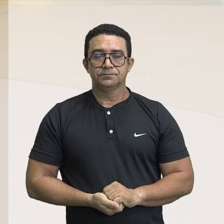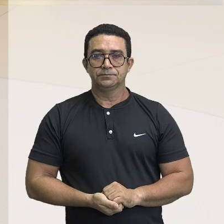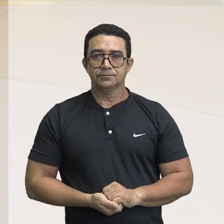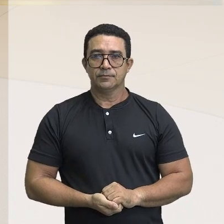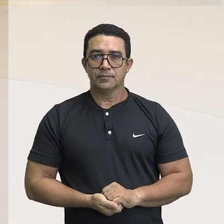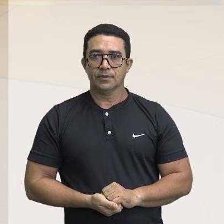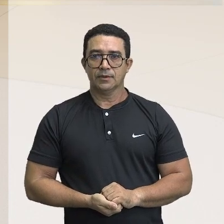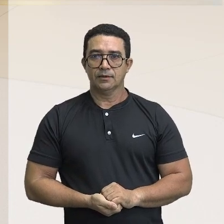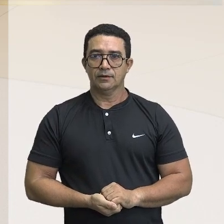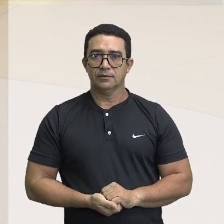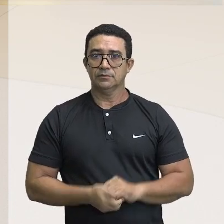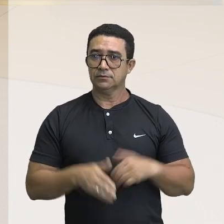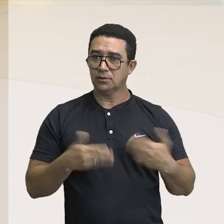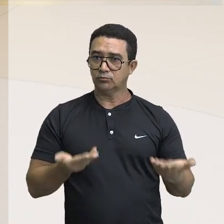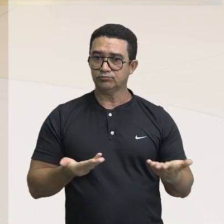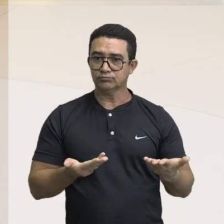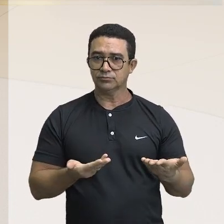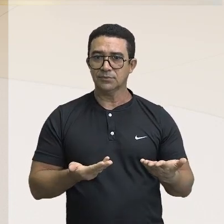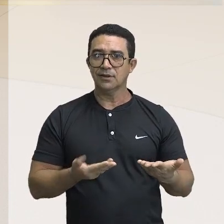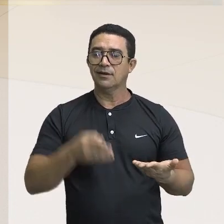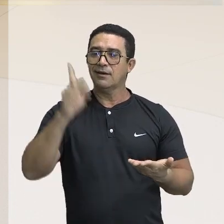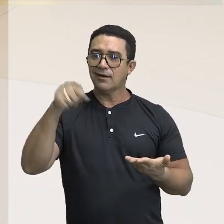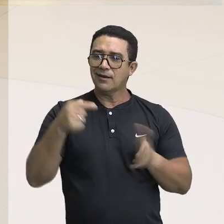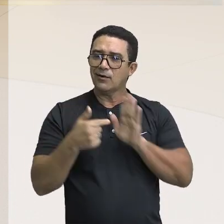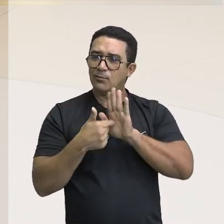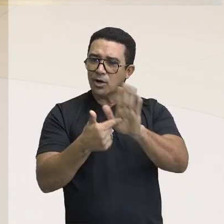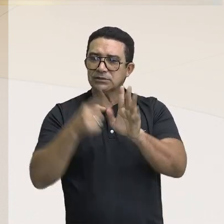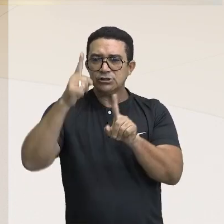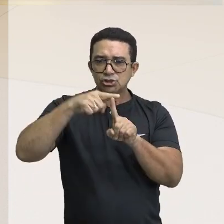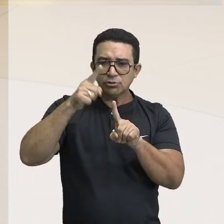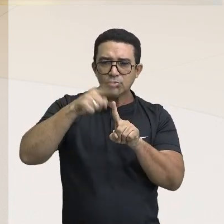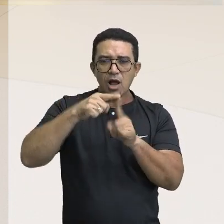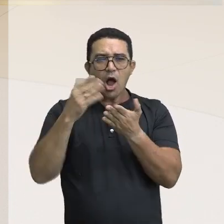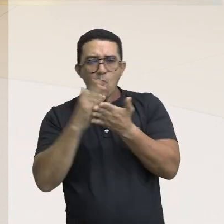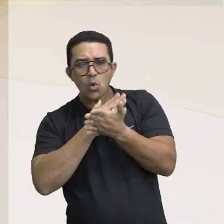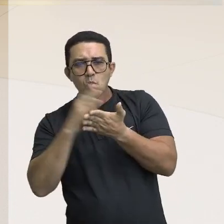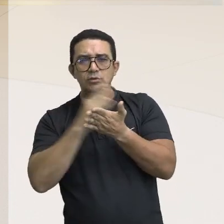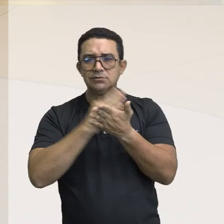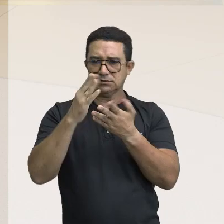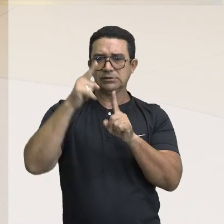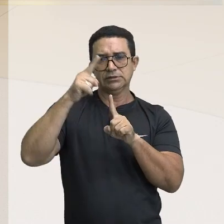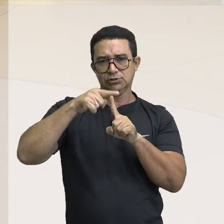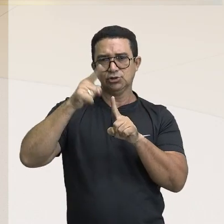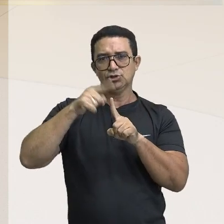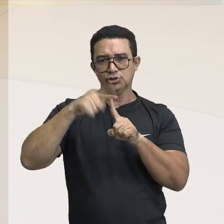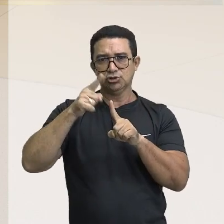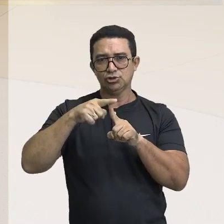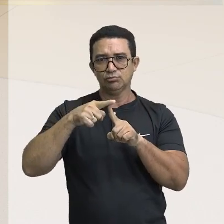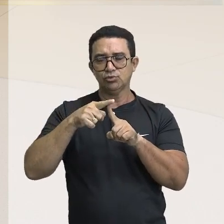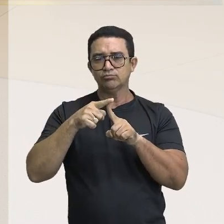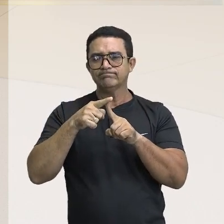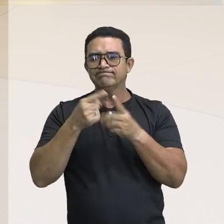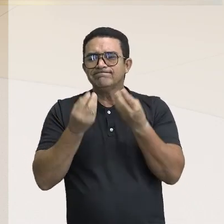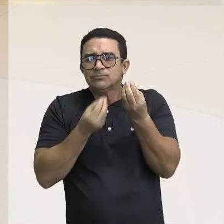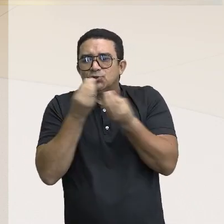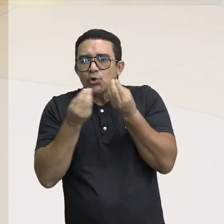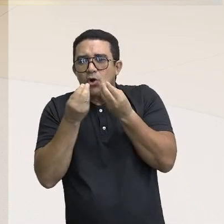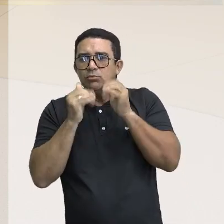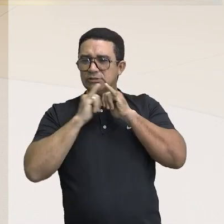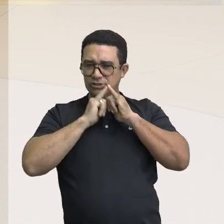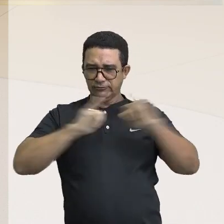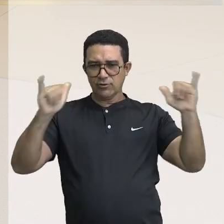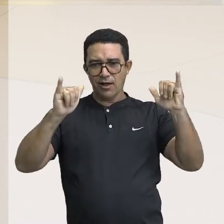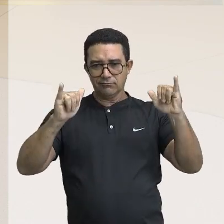Então, essas foram as representações, algumas delas, não é, professora, de a gente divulgar a